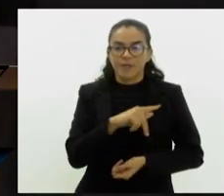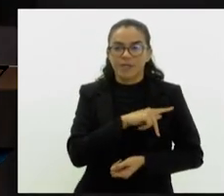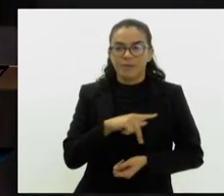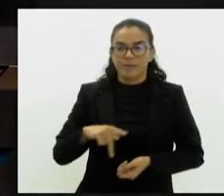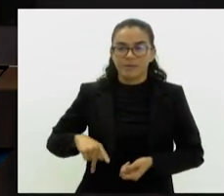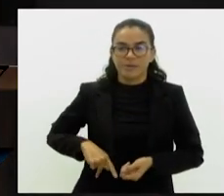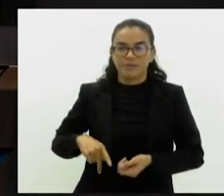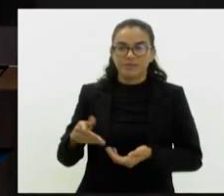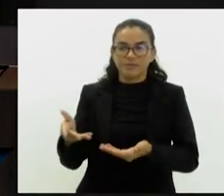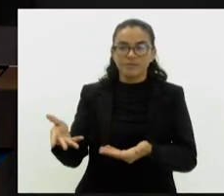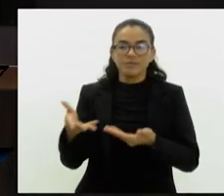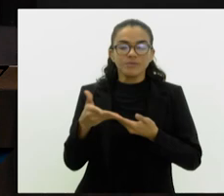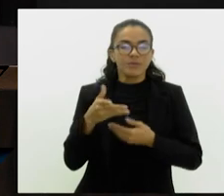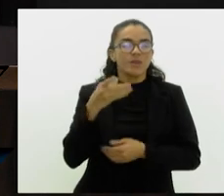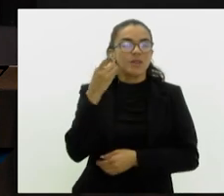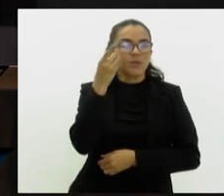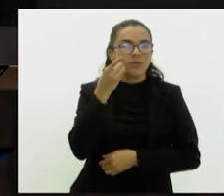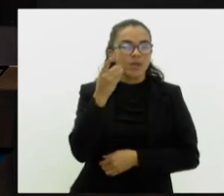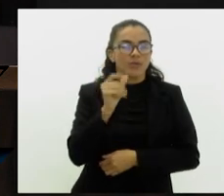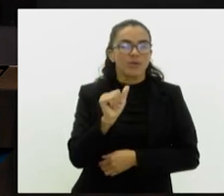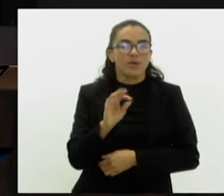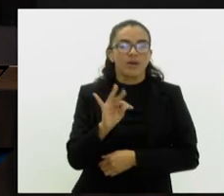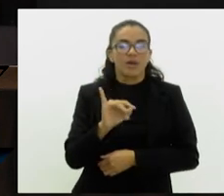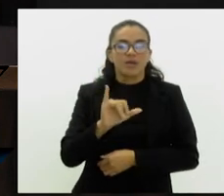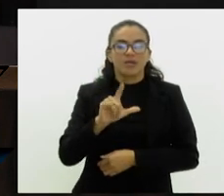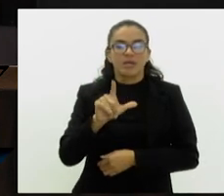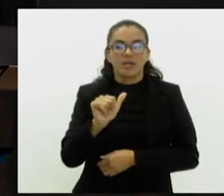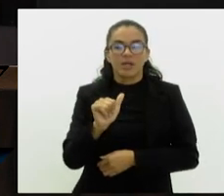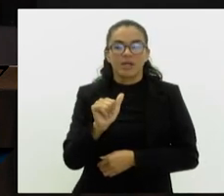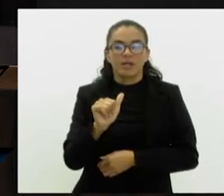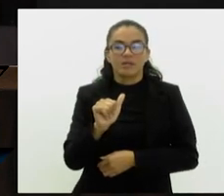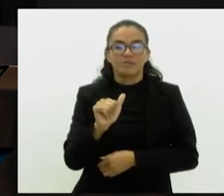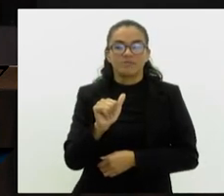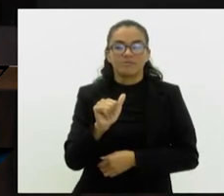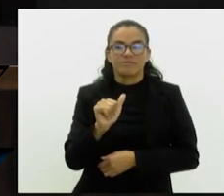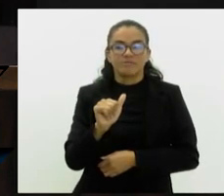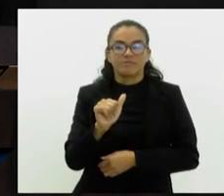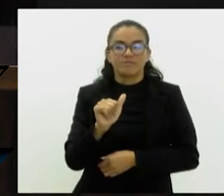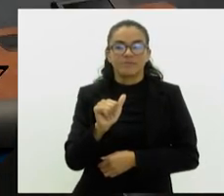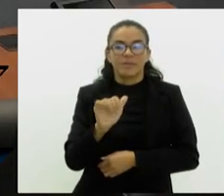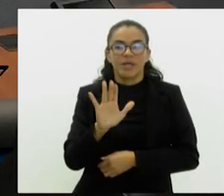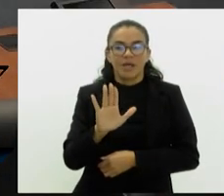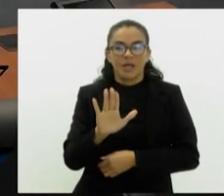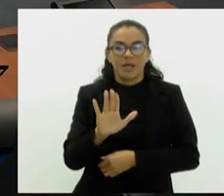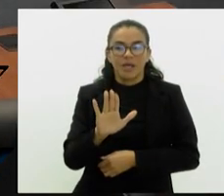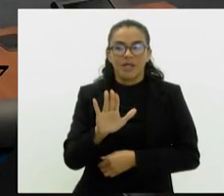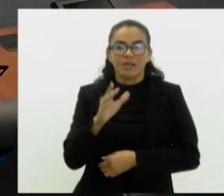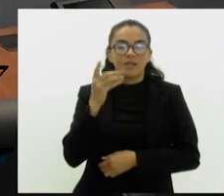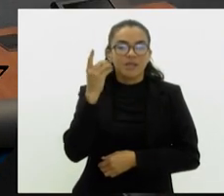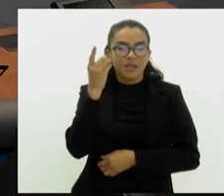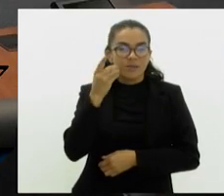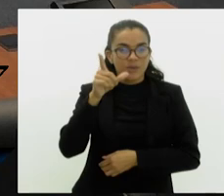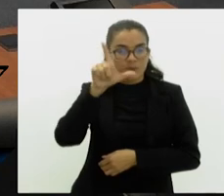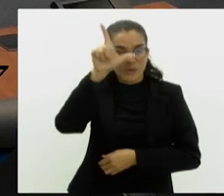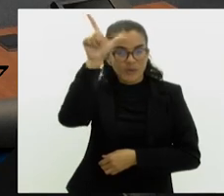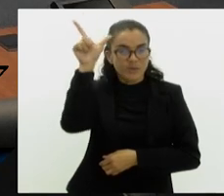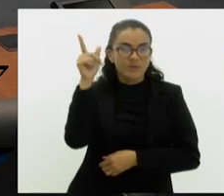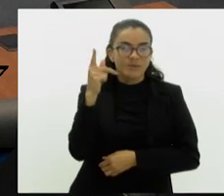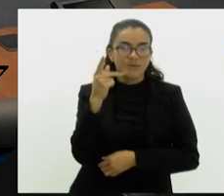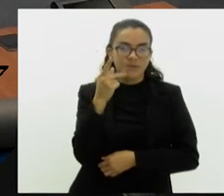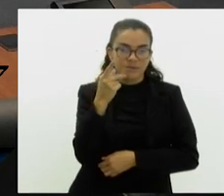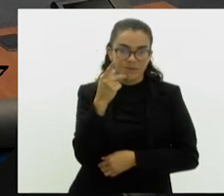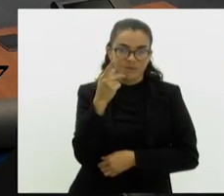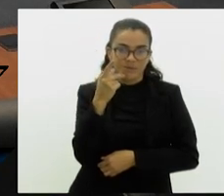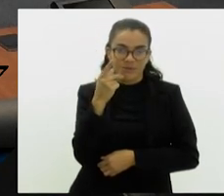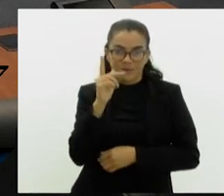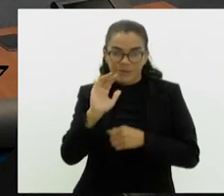o Nobre Deputado Átila Nunes para assumir a Deputado luí Paulo Senor